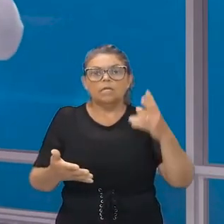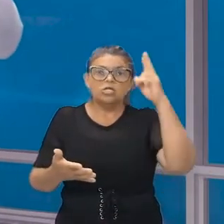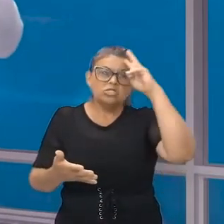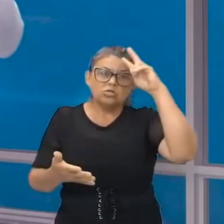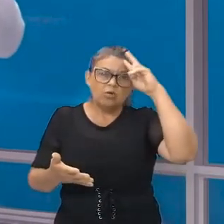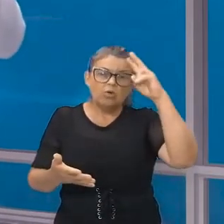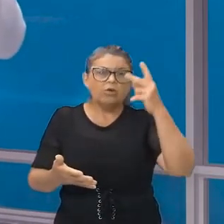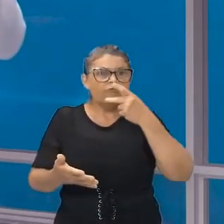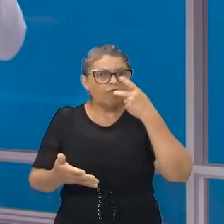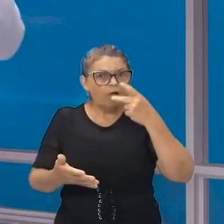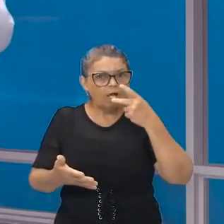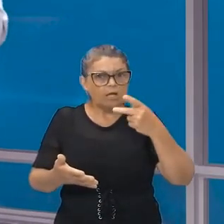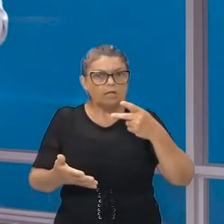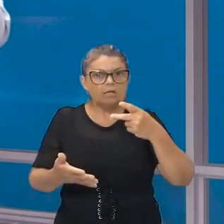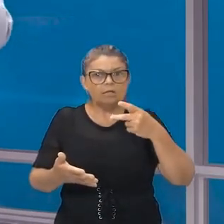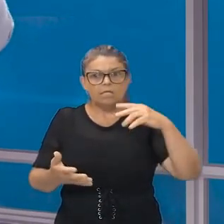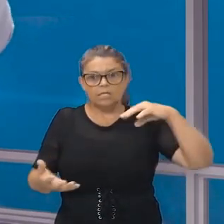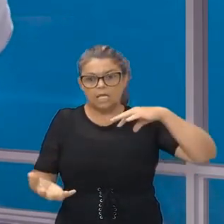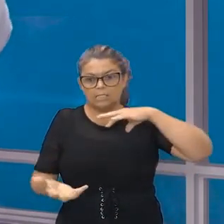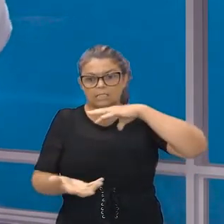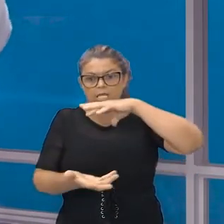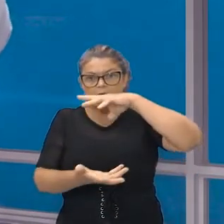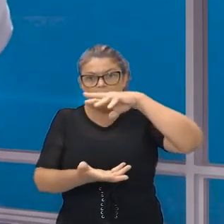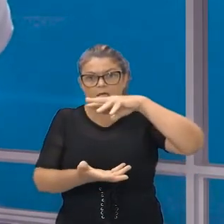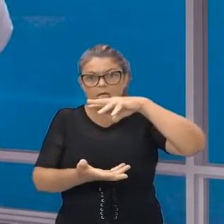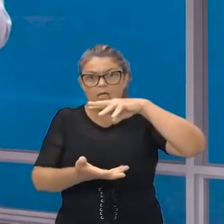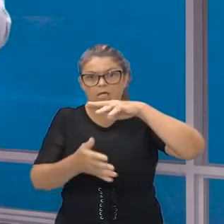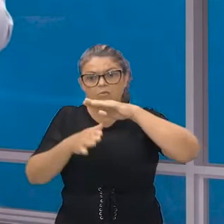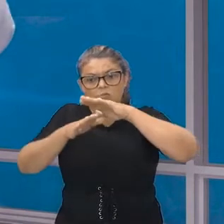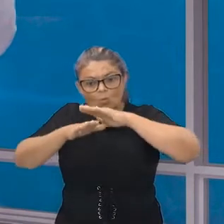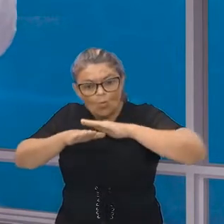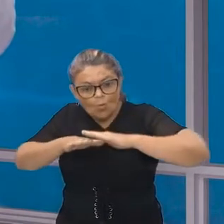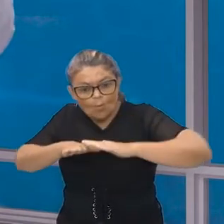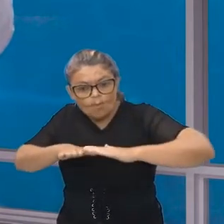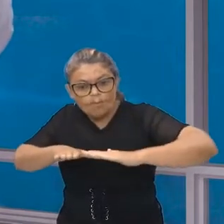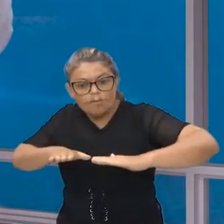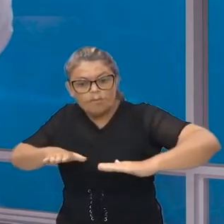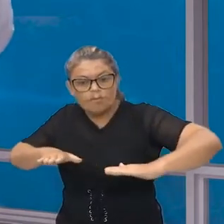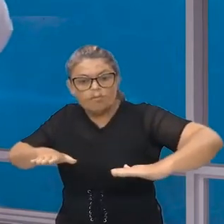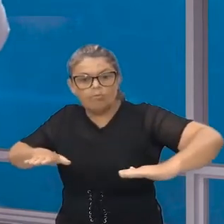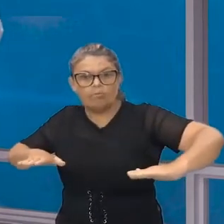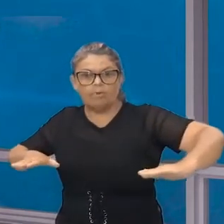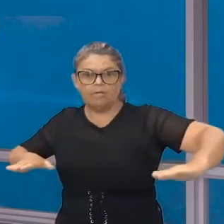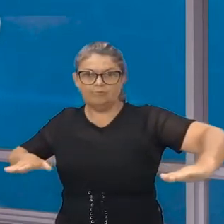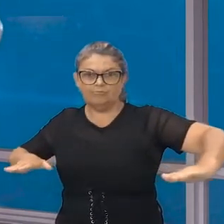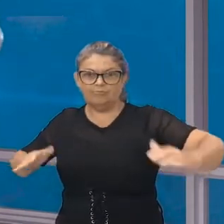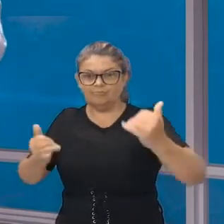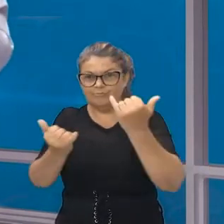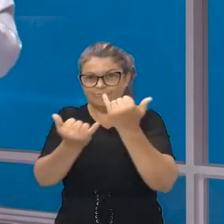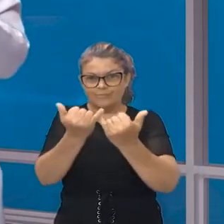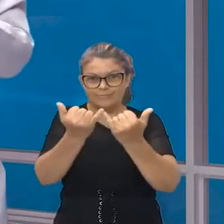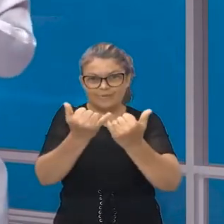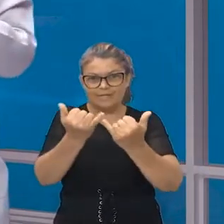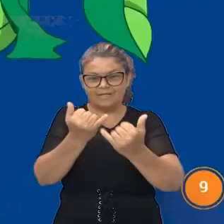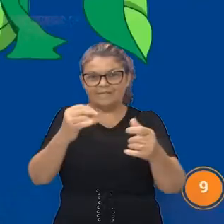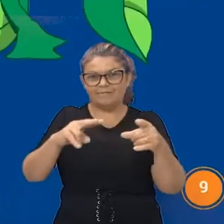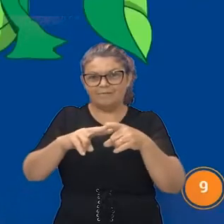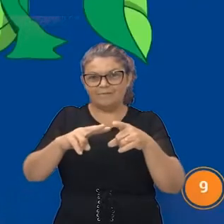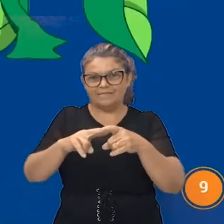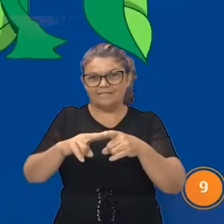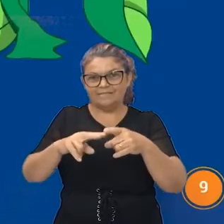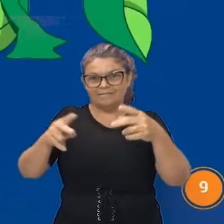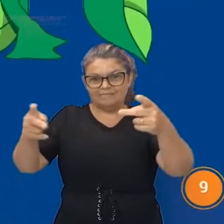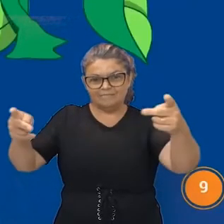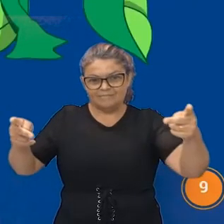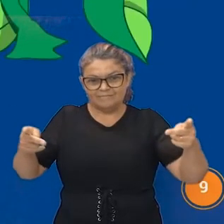plana. A terra era plana, parecendo ali uma pizza, né? Vamos só voltar aí para o nosso texto do nosso